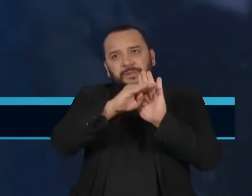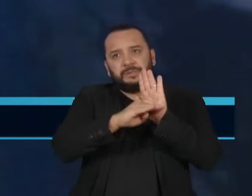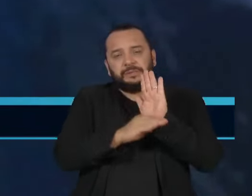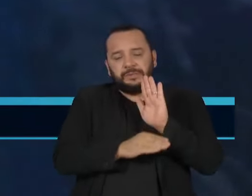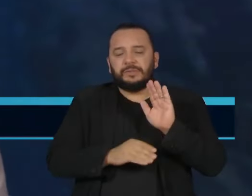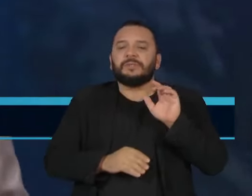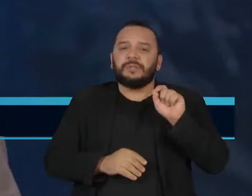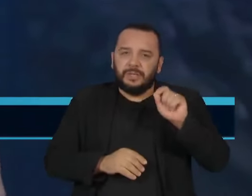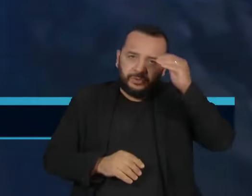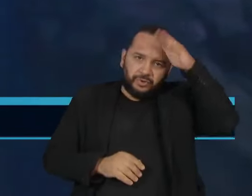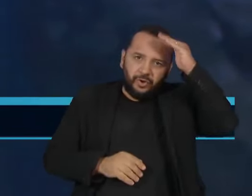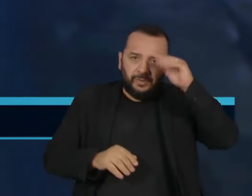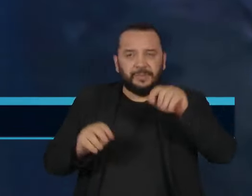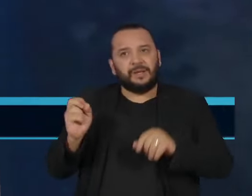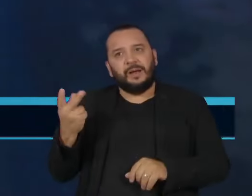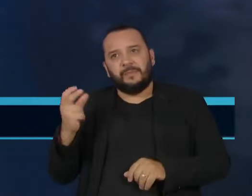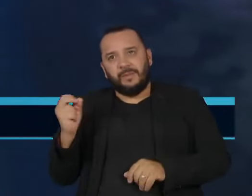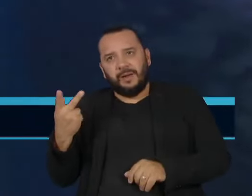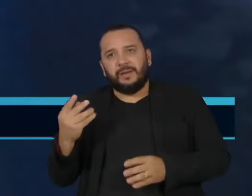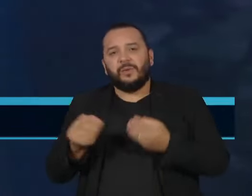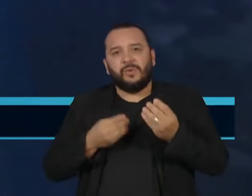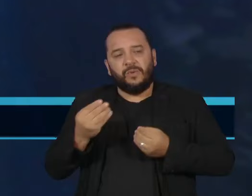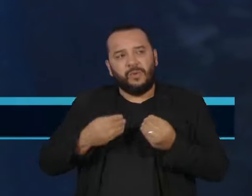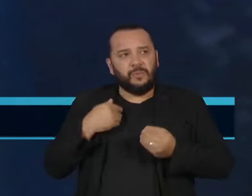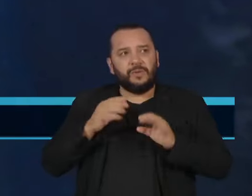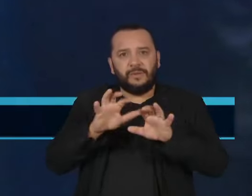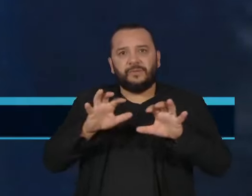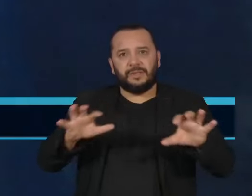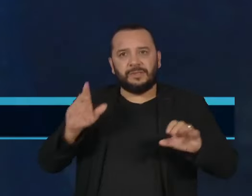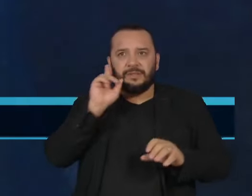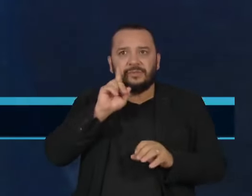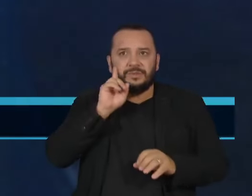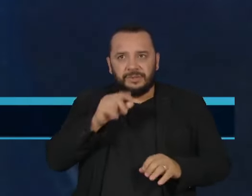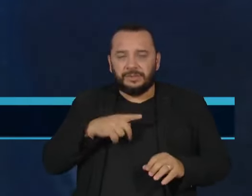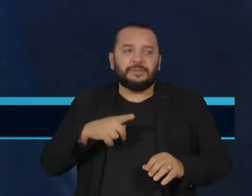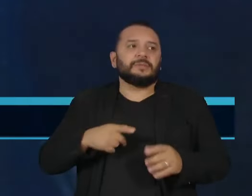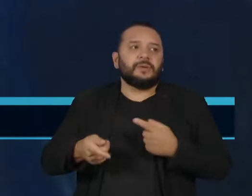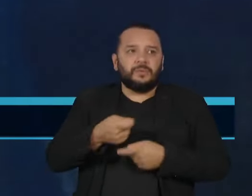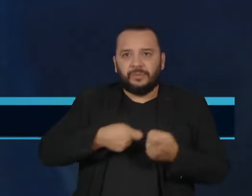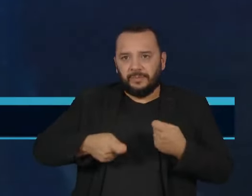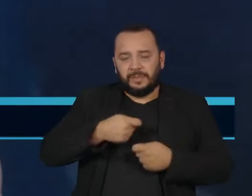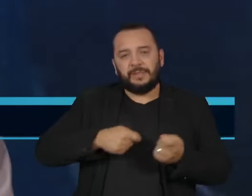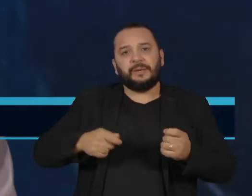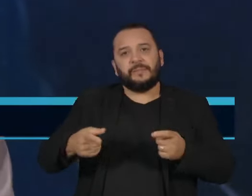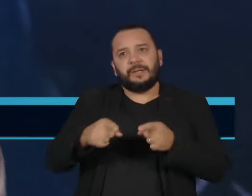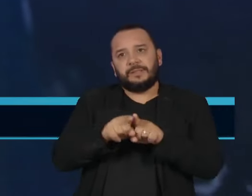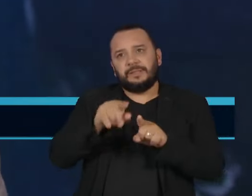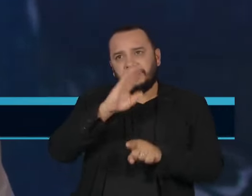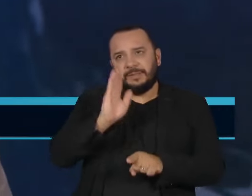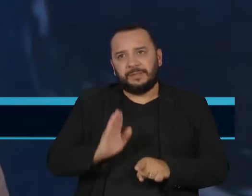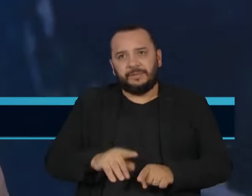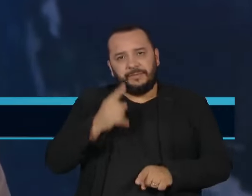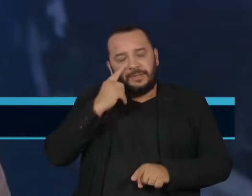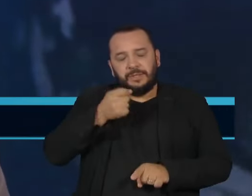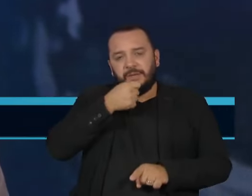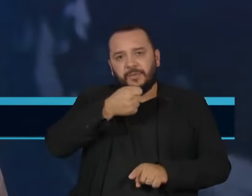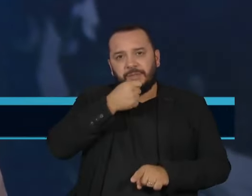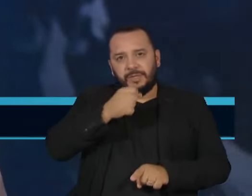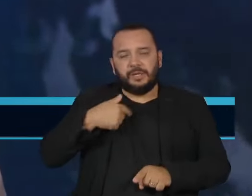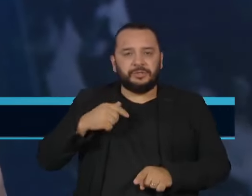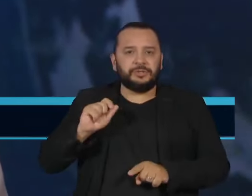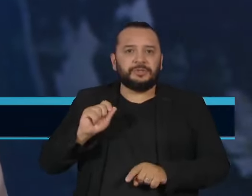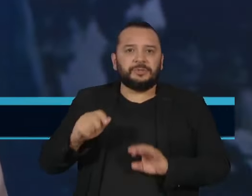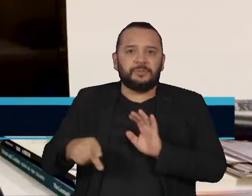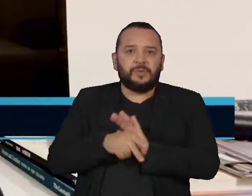e Kamala Harris vão afetar a maior economia do mundo, seus parceiros e até o Brasil. Veja na reportagem do correspondente em Londres,